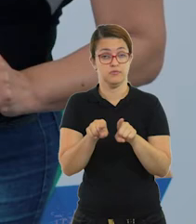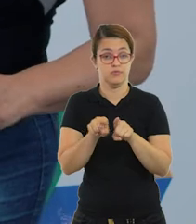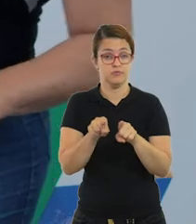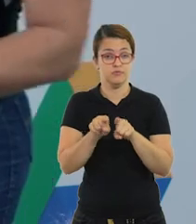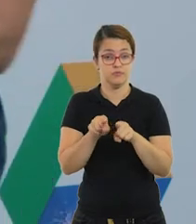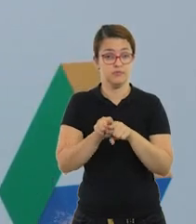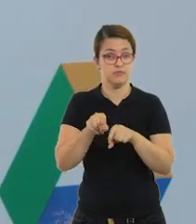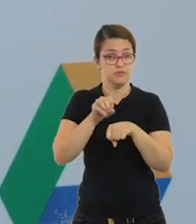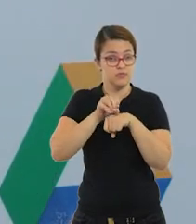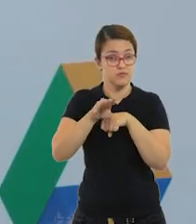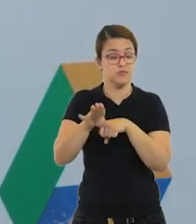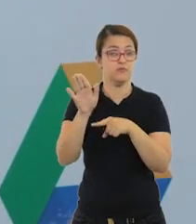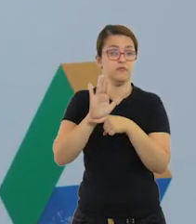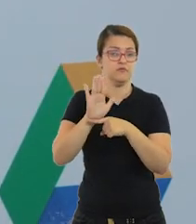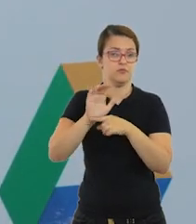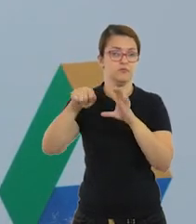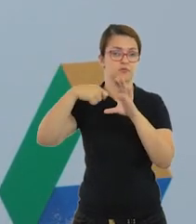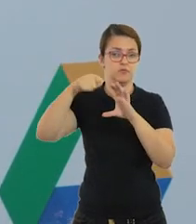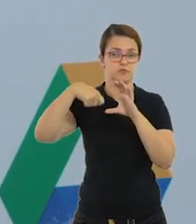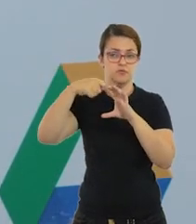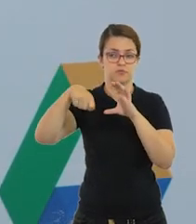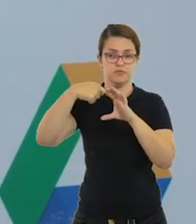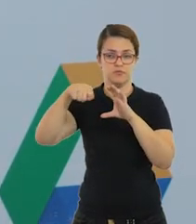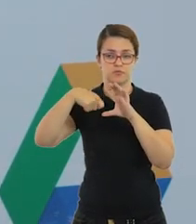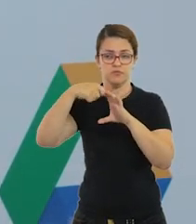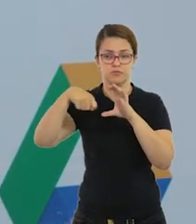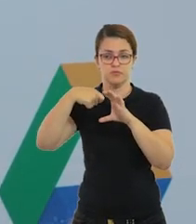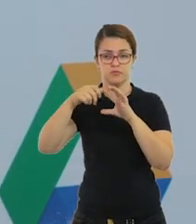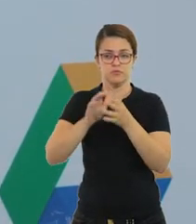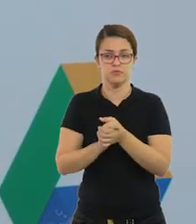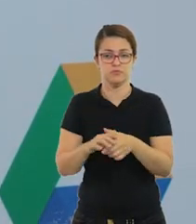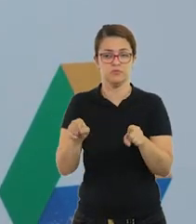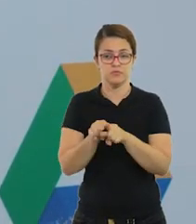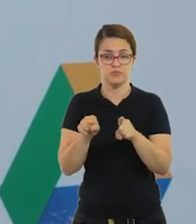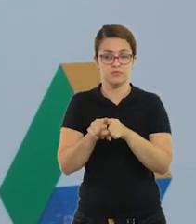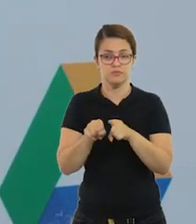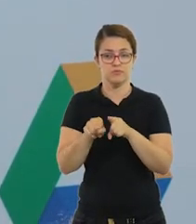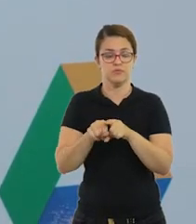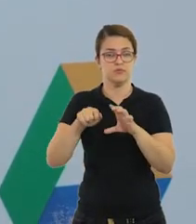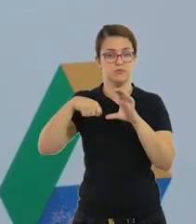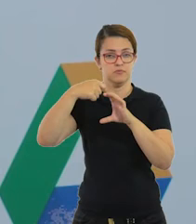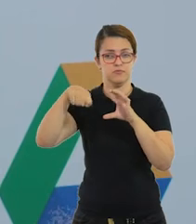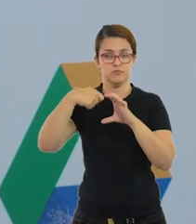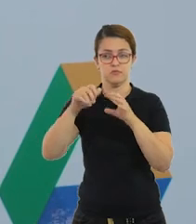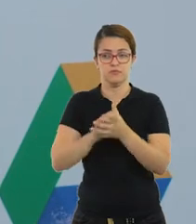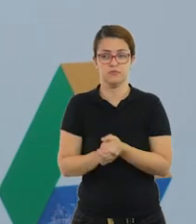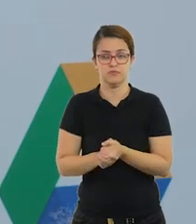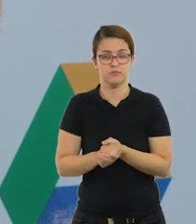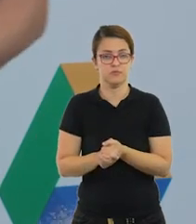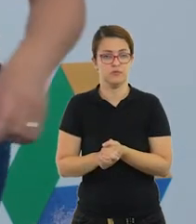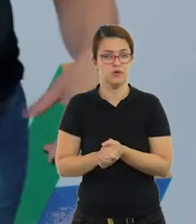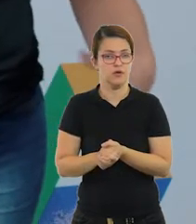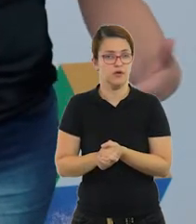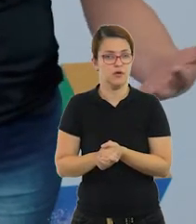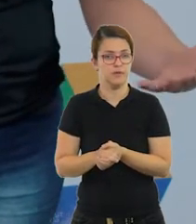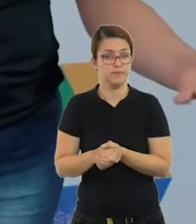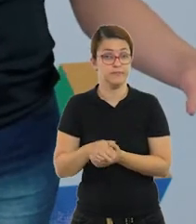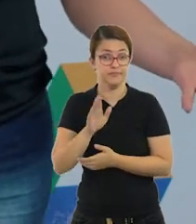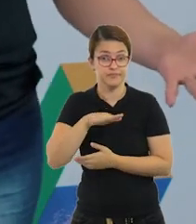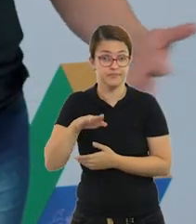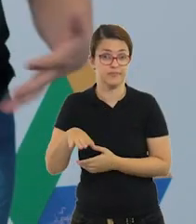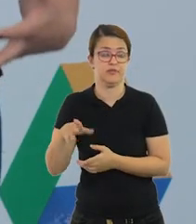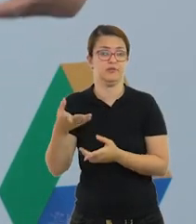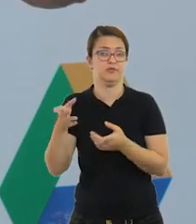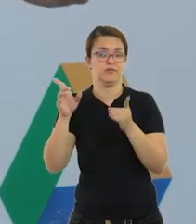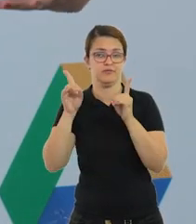bem, a gente também propõe alguns vídeos. Alguns são do professor da sala e outros vídeos que nós estamos propondo. A criança com